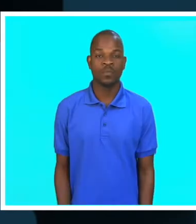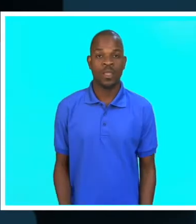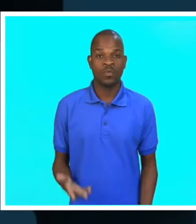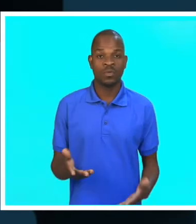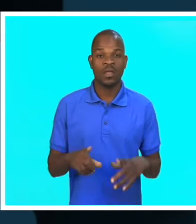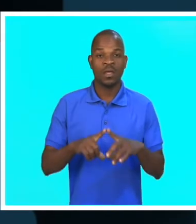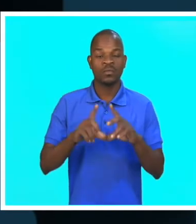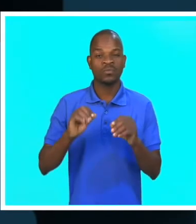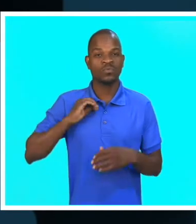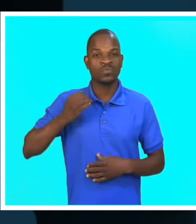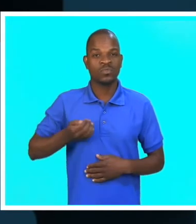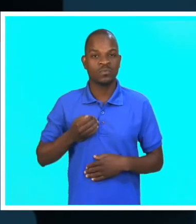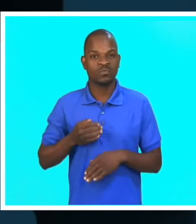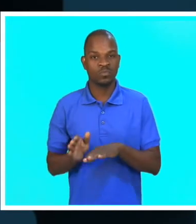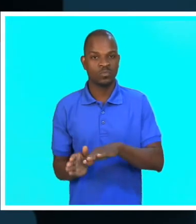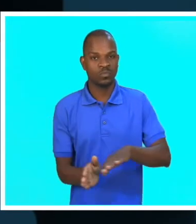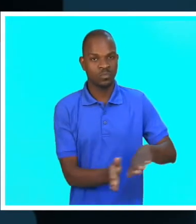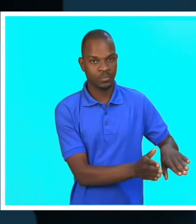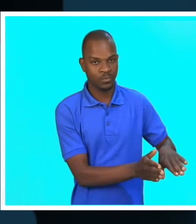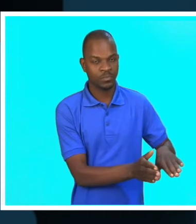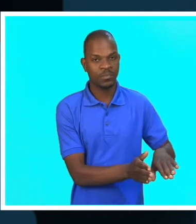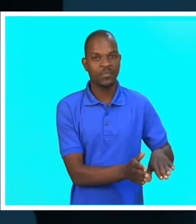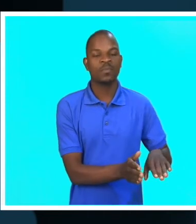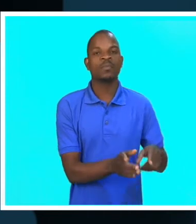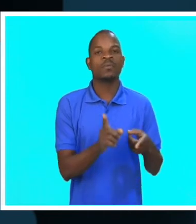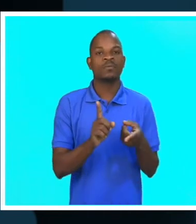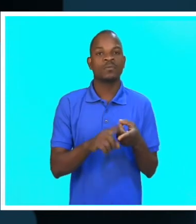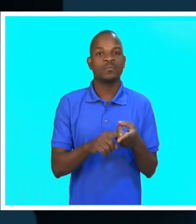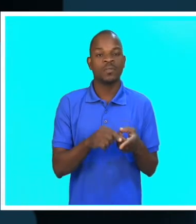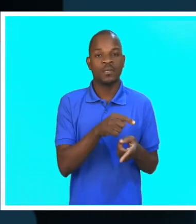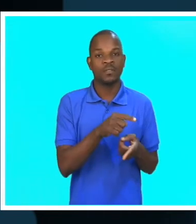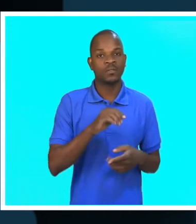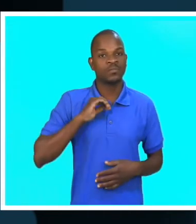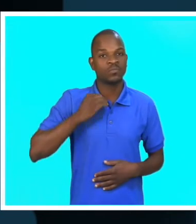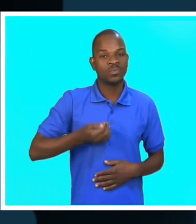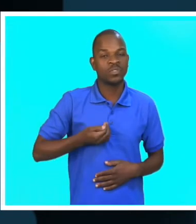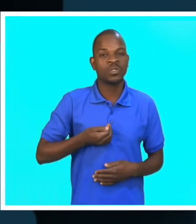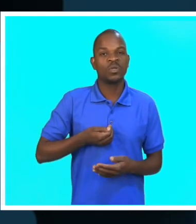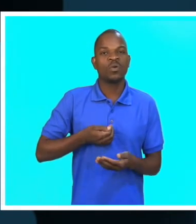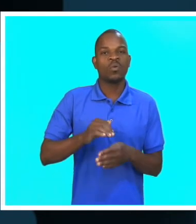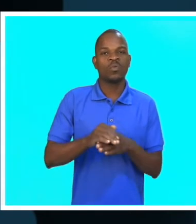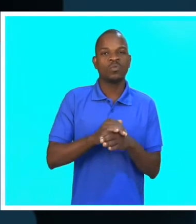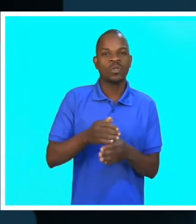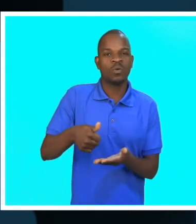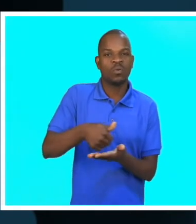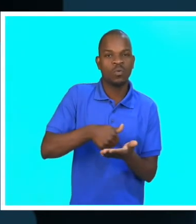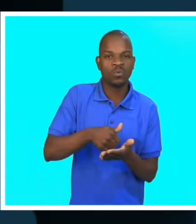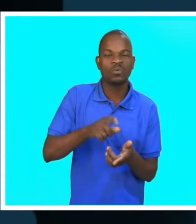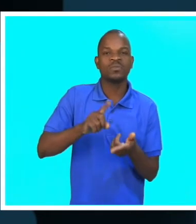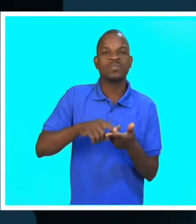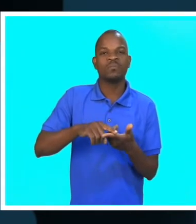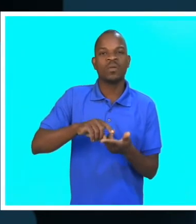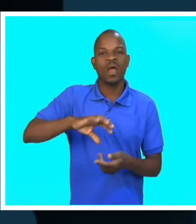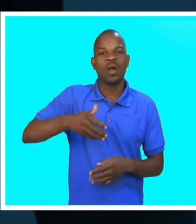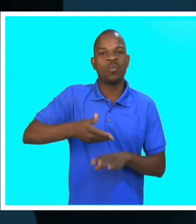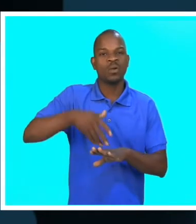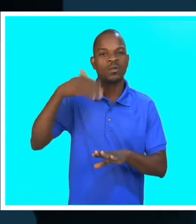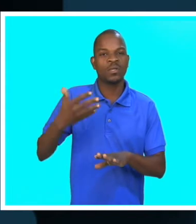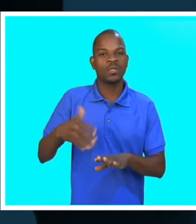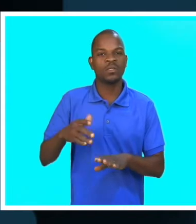Não deixando de lado as mulheres que usam o óleo quente, a água quente,